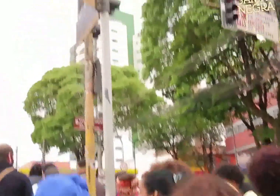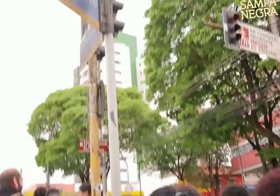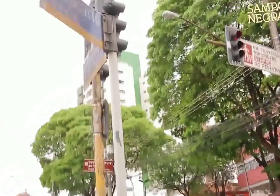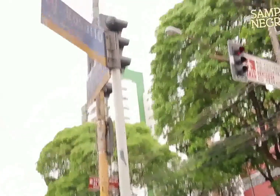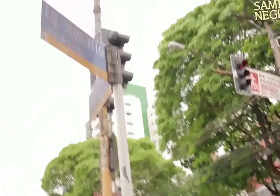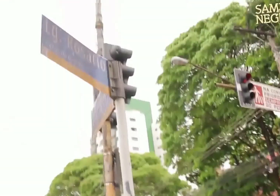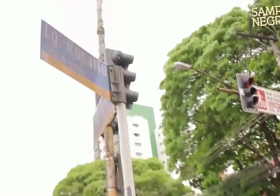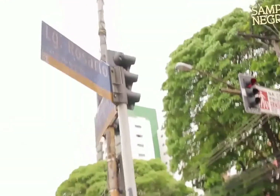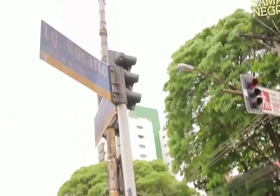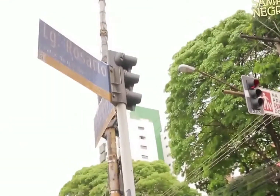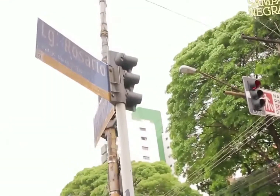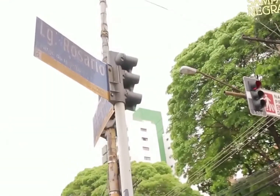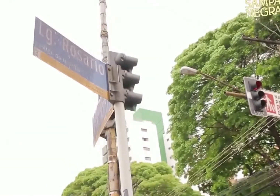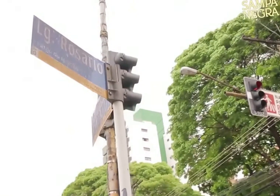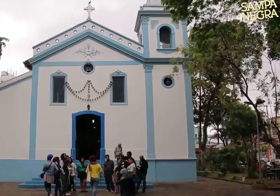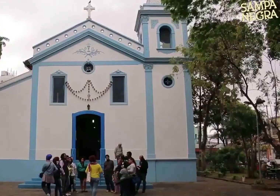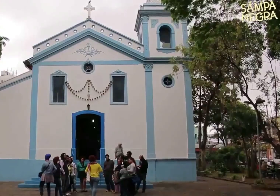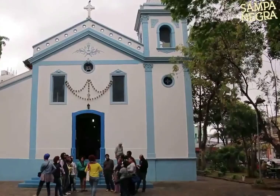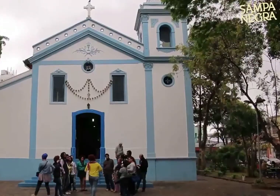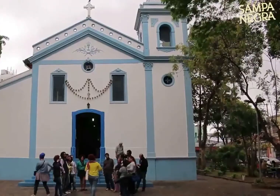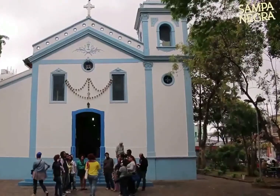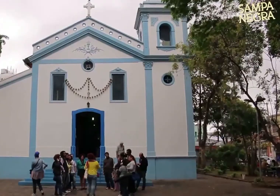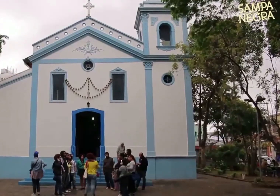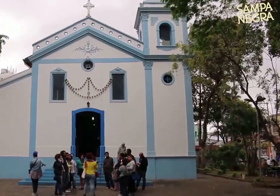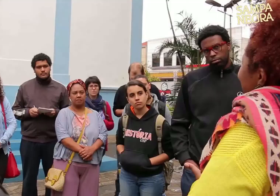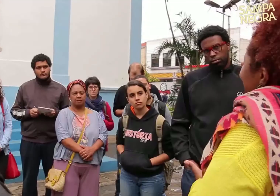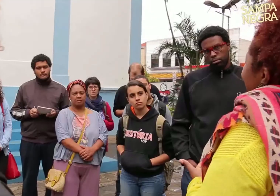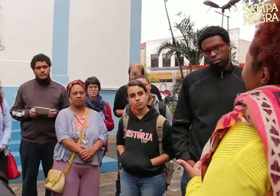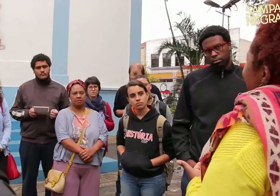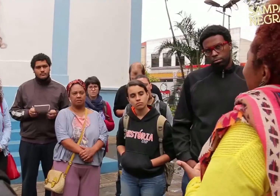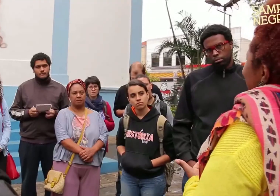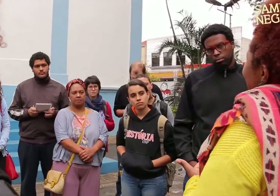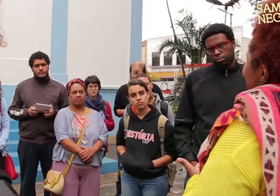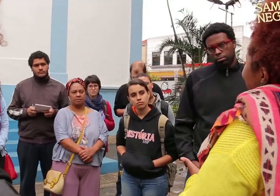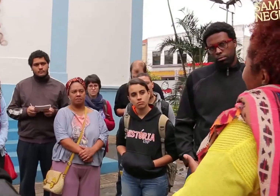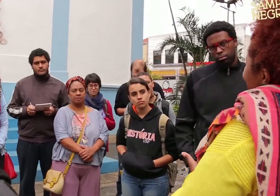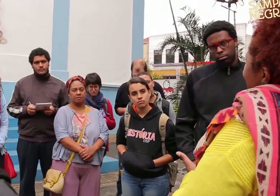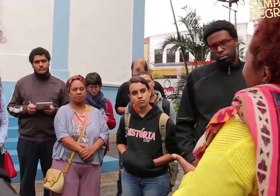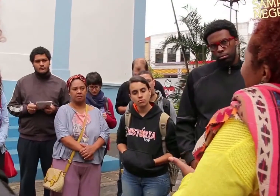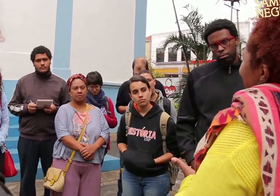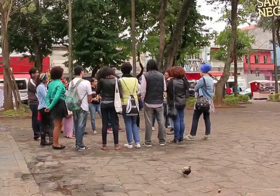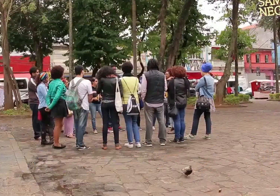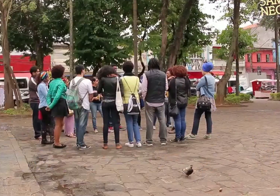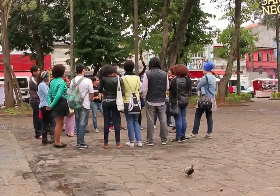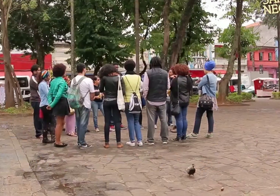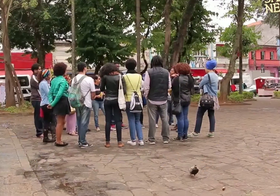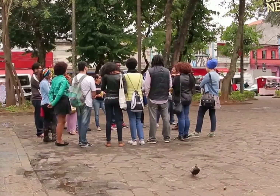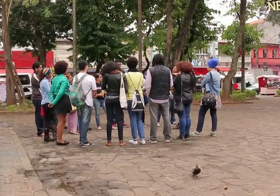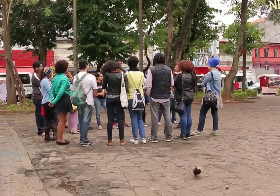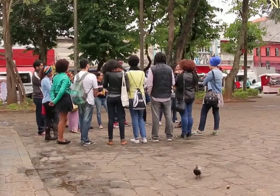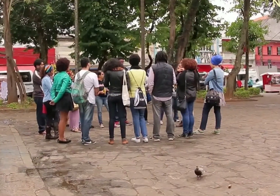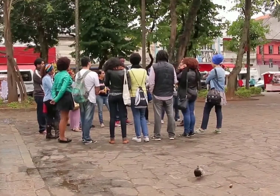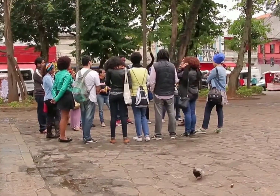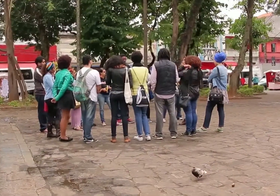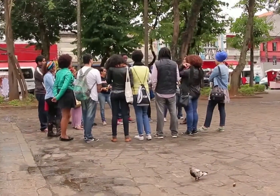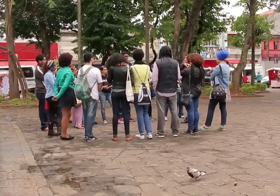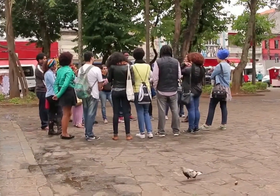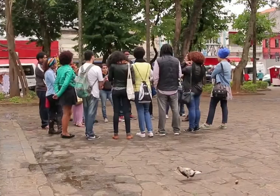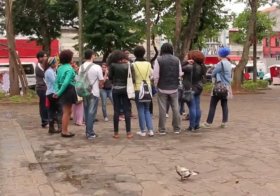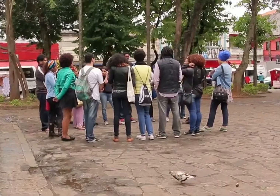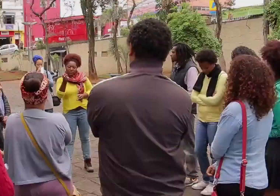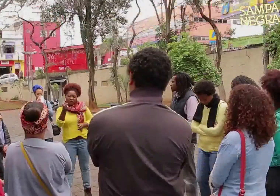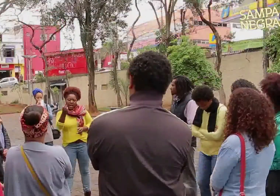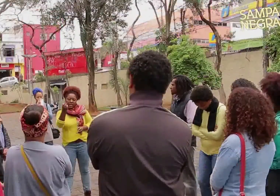Por que é importante a gente sair daqui da Penha e ir até lá? A Irmandade do Rosário, assim como outras irmandades do Povo Preto, elas